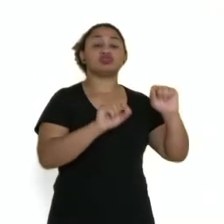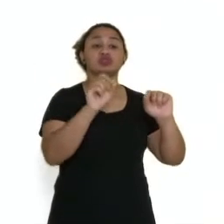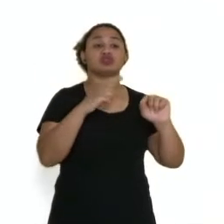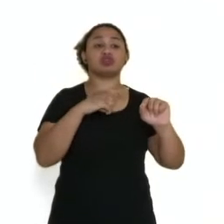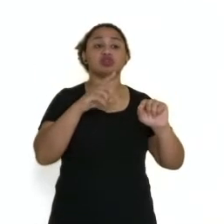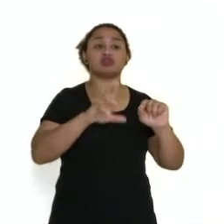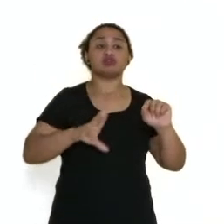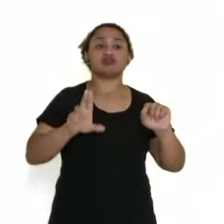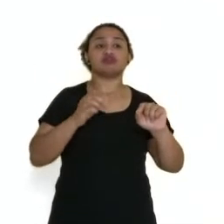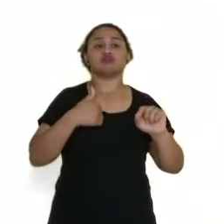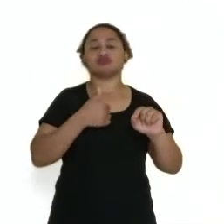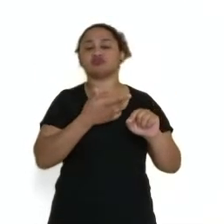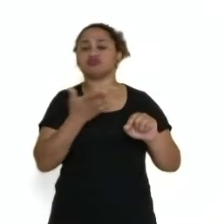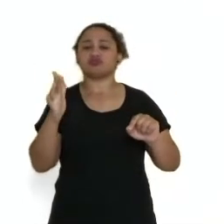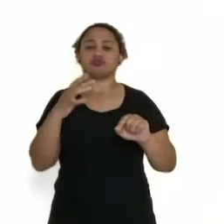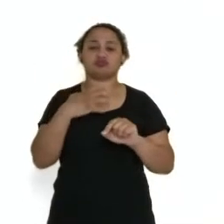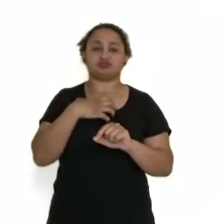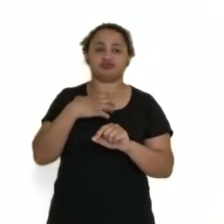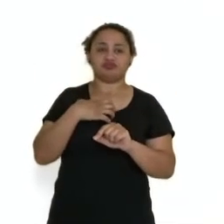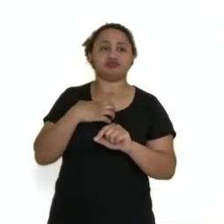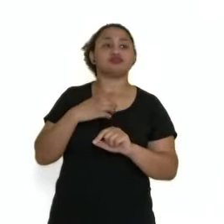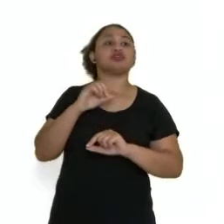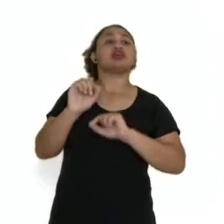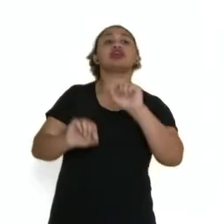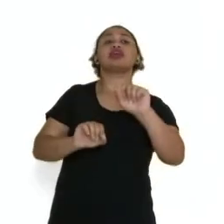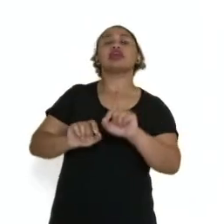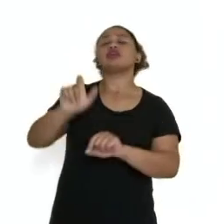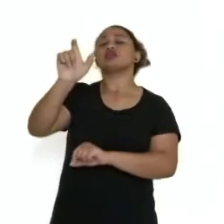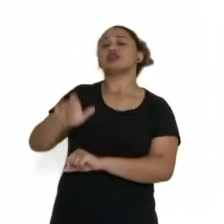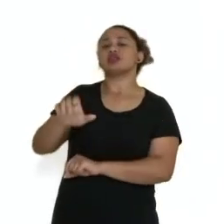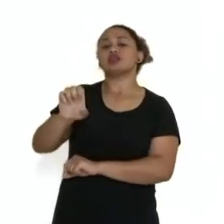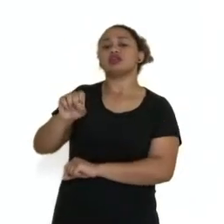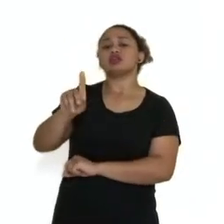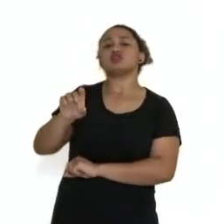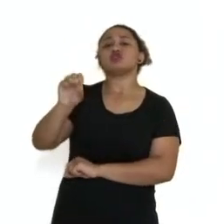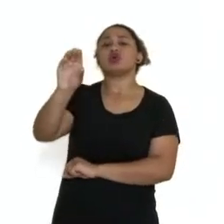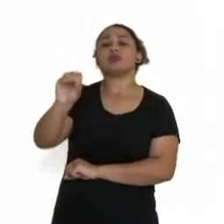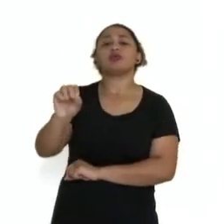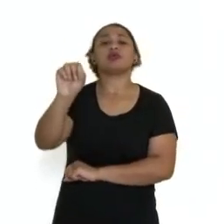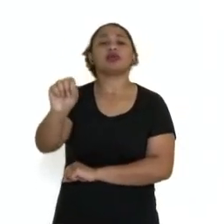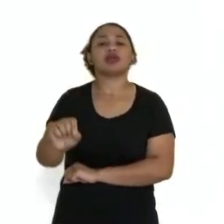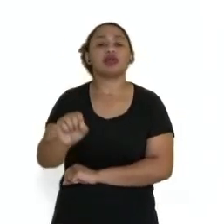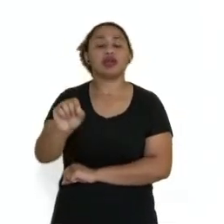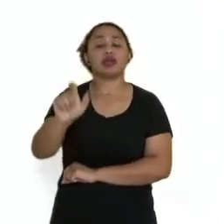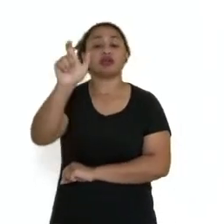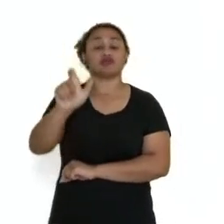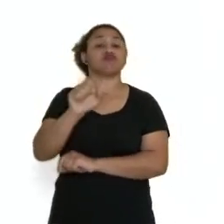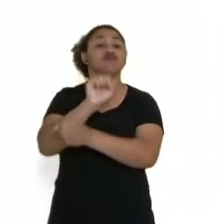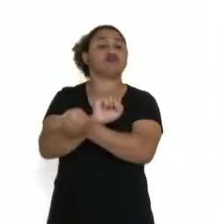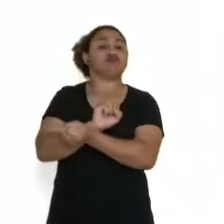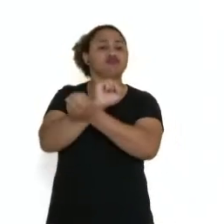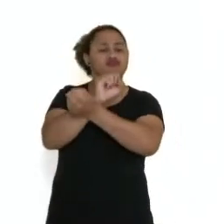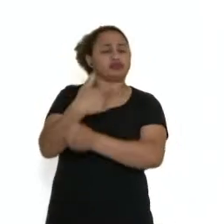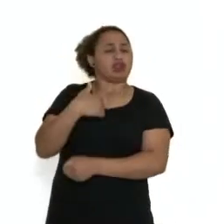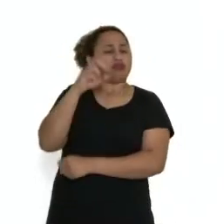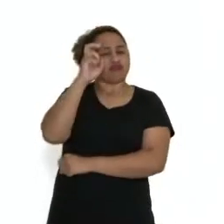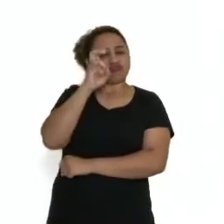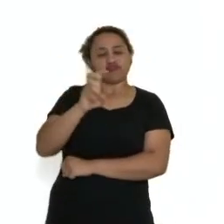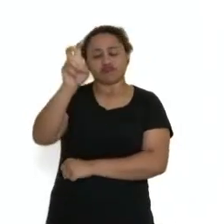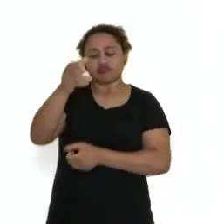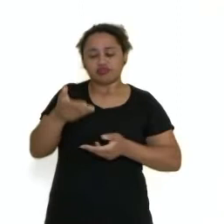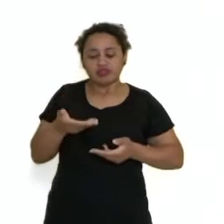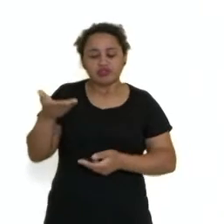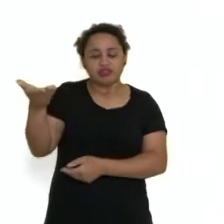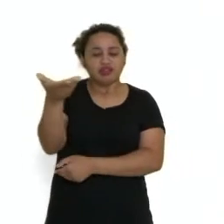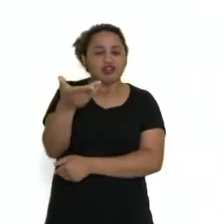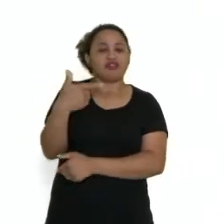astúcia. Quem foi Êxopo? Êxopo era um escravo de rara inteligência que servia à casa de um conhecido